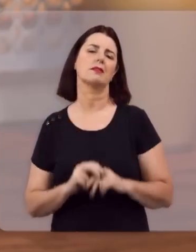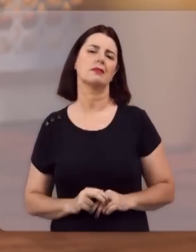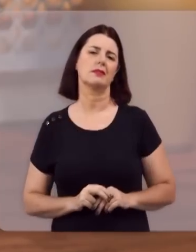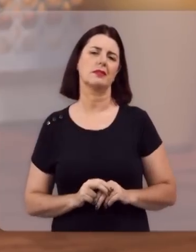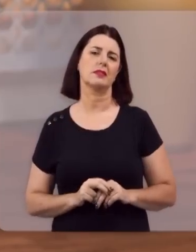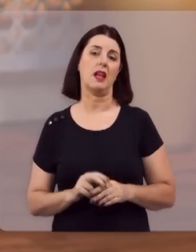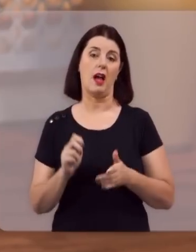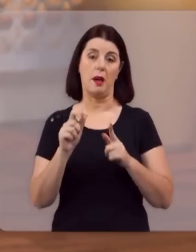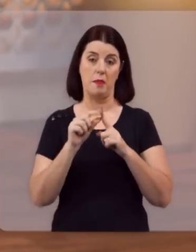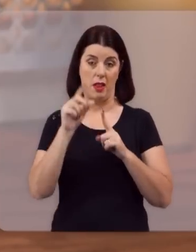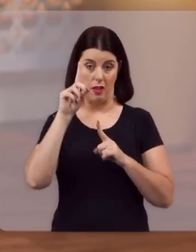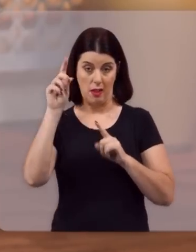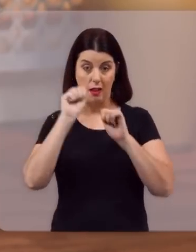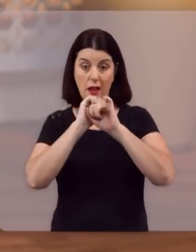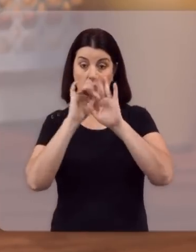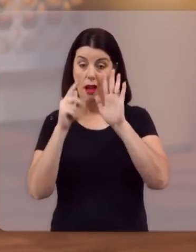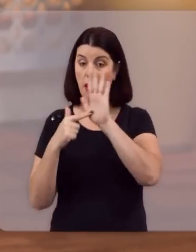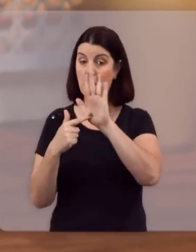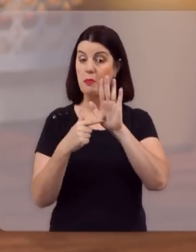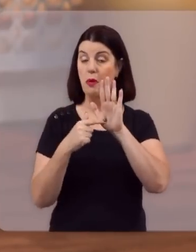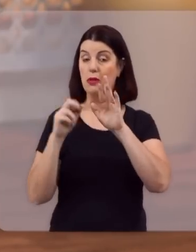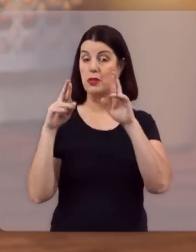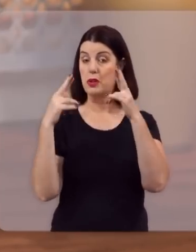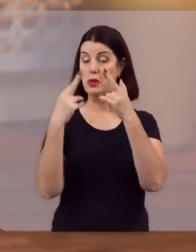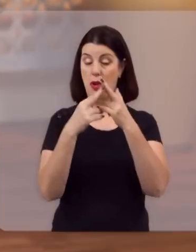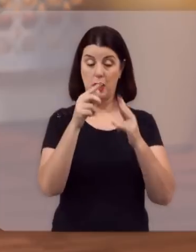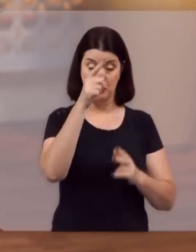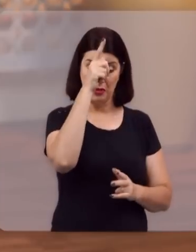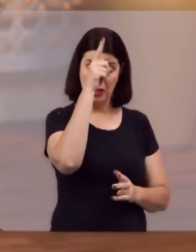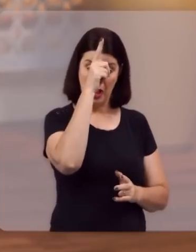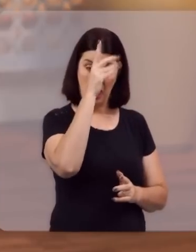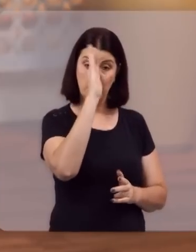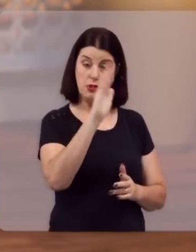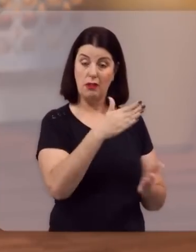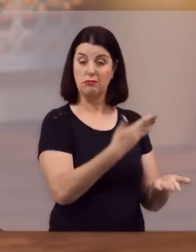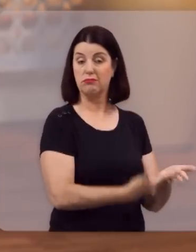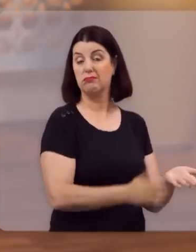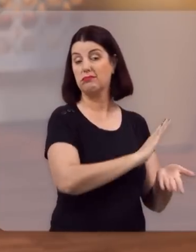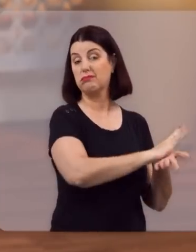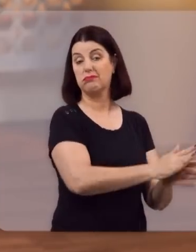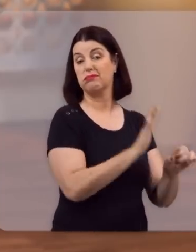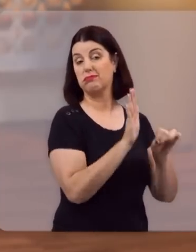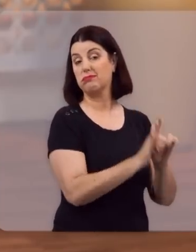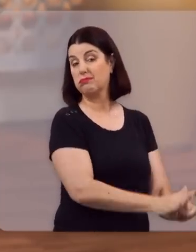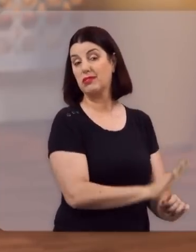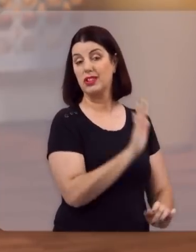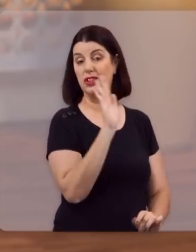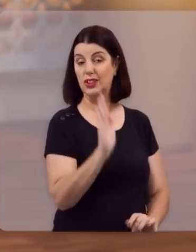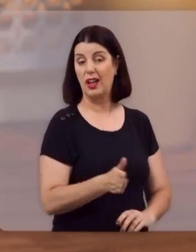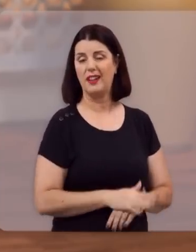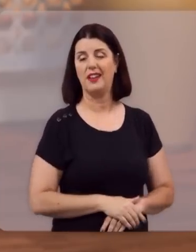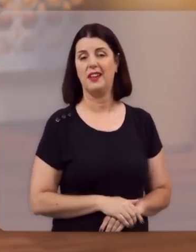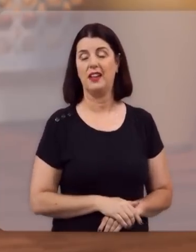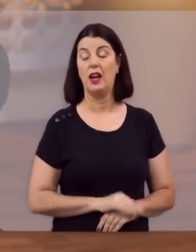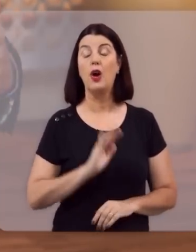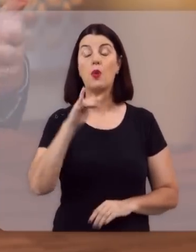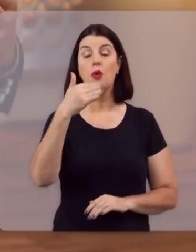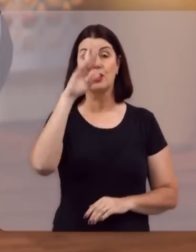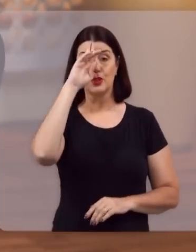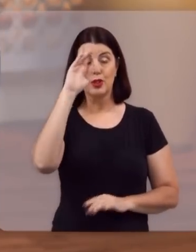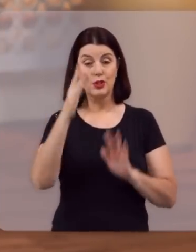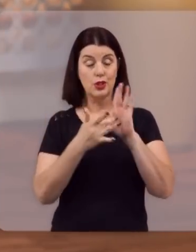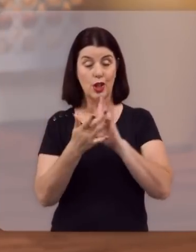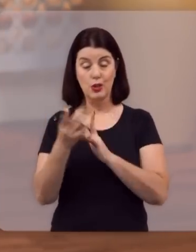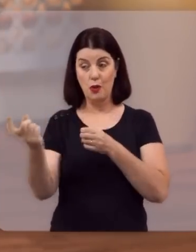esperança. A Escritura é clara em nos mostrar que o reino das trevas, ele já foi derrotado. Agora, quando o